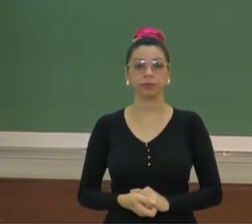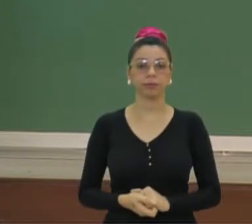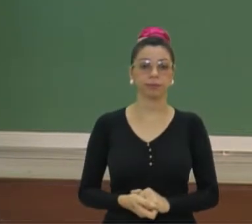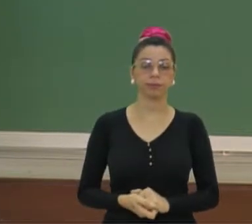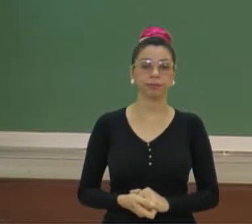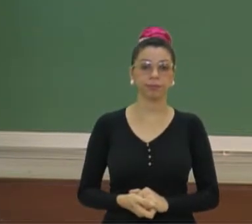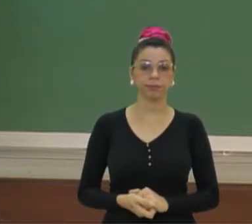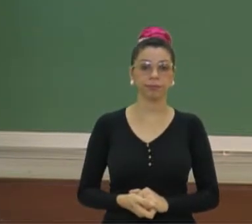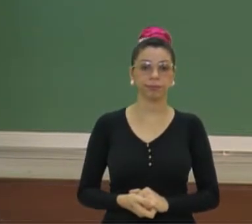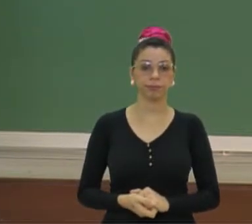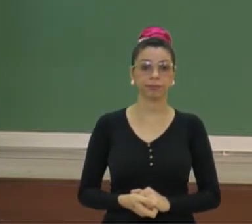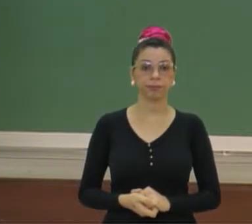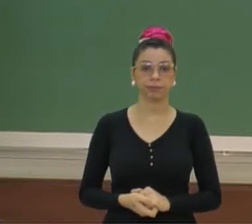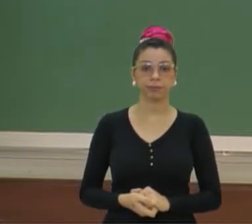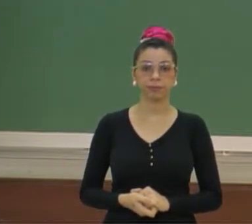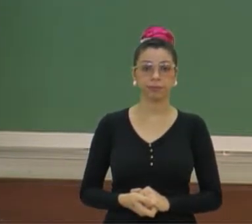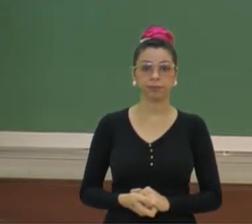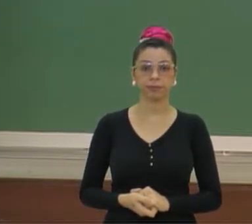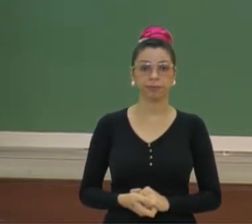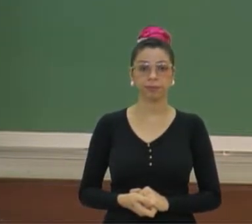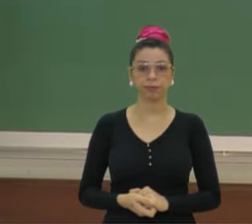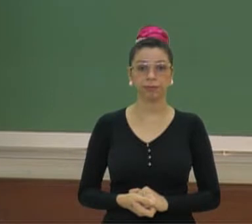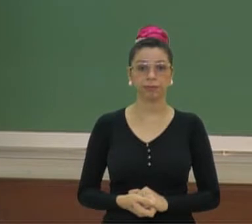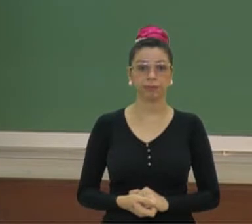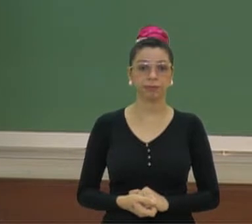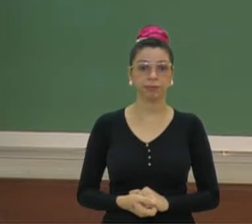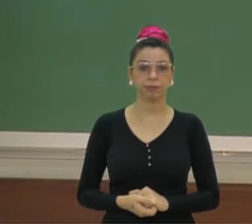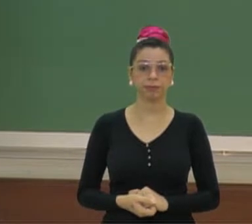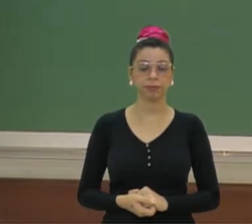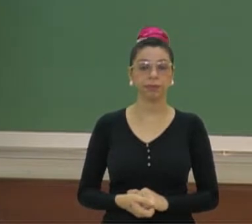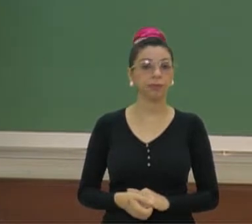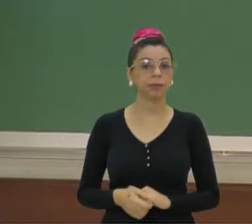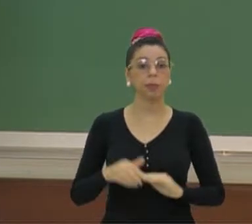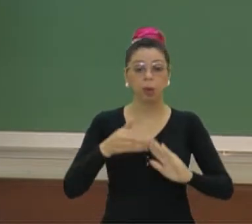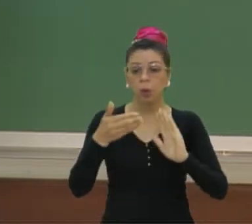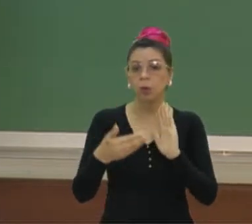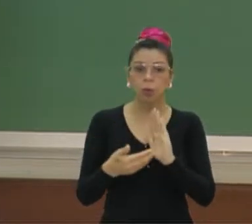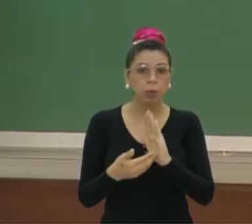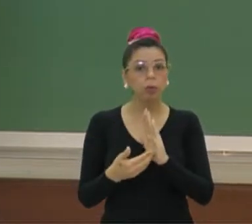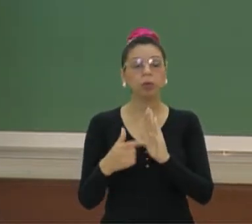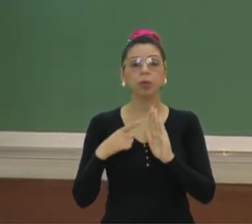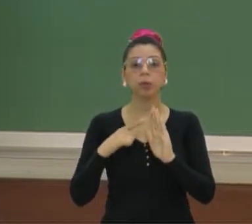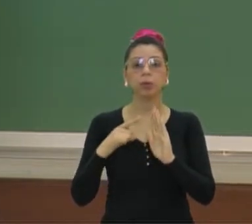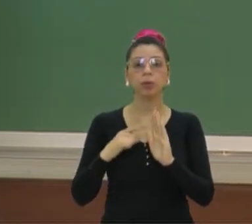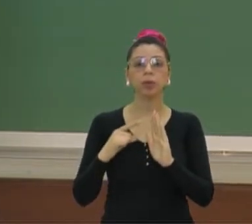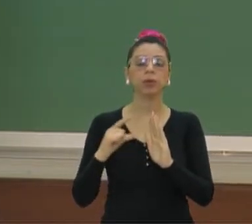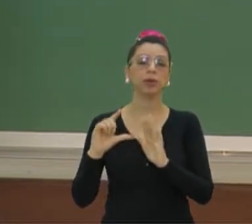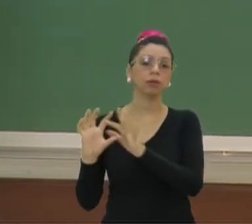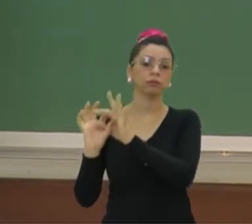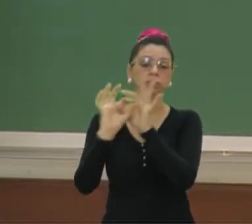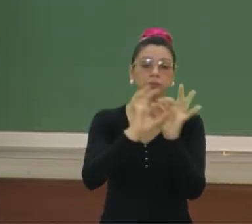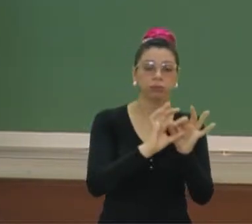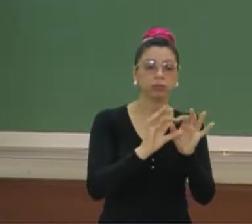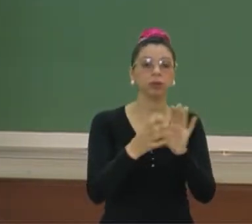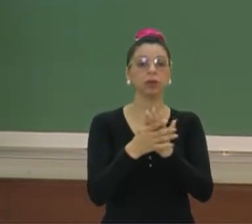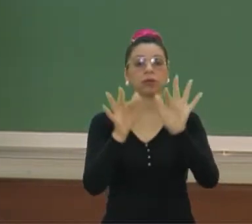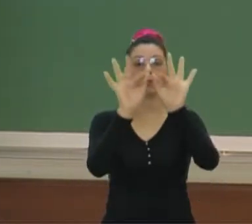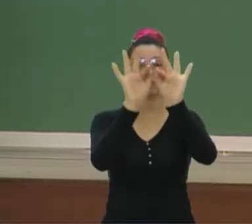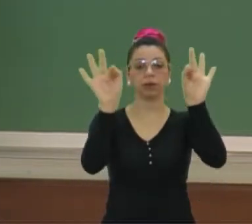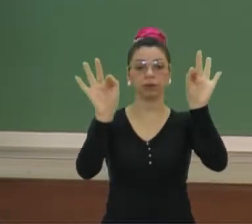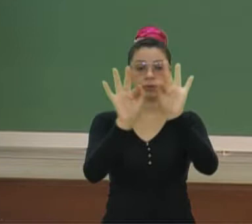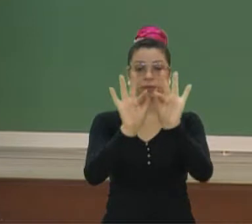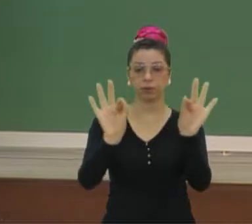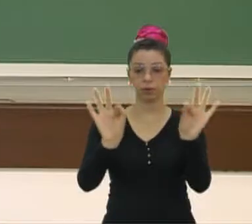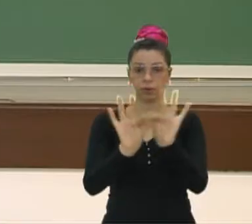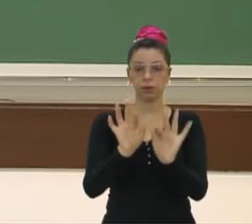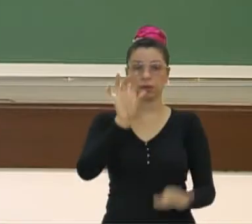chance. See, it all makes sense. Então tudo faz sentido. Observe que todas as frases elas são verdadeiras de acordo